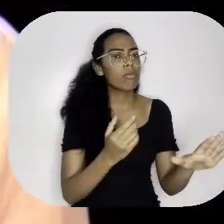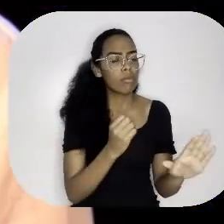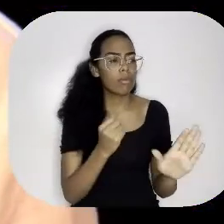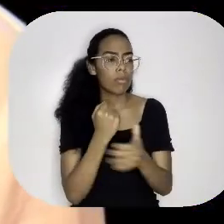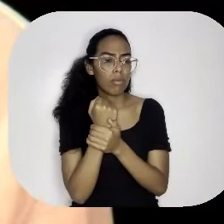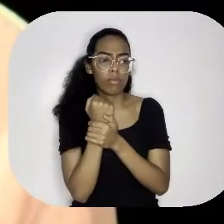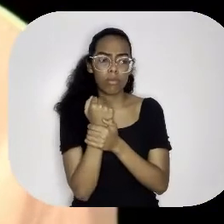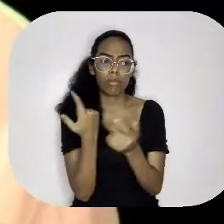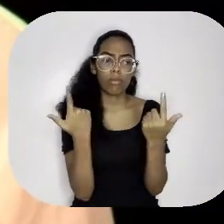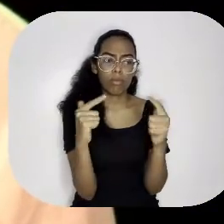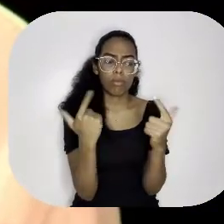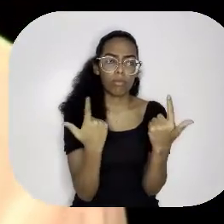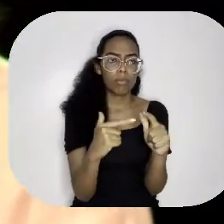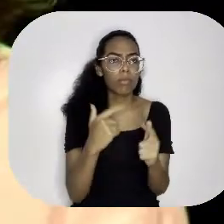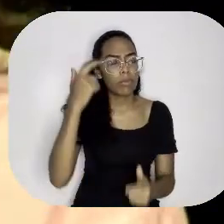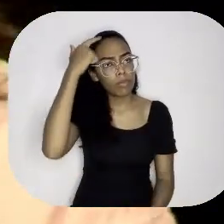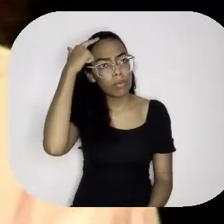Sem proteção a vagar,